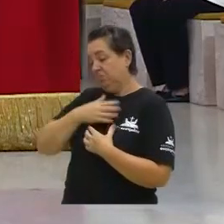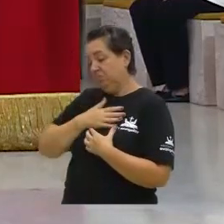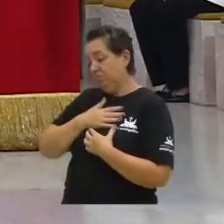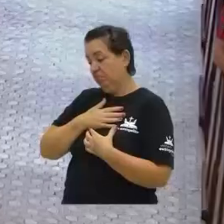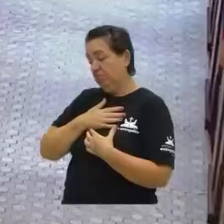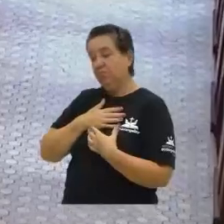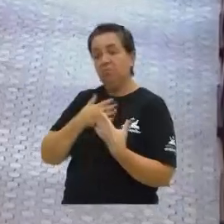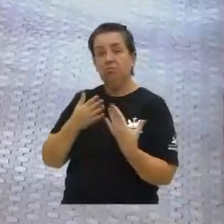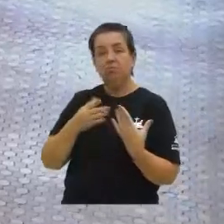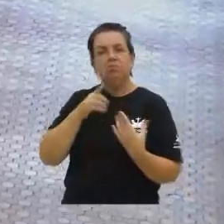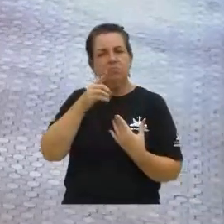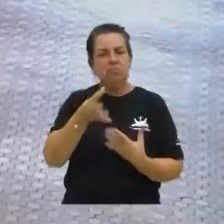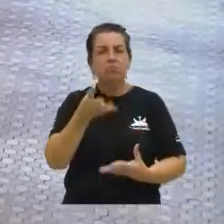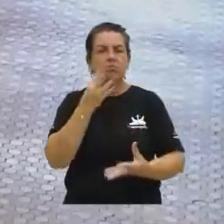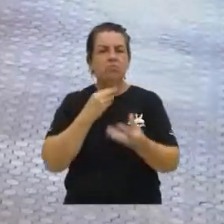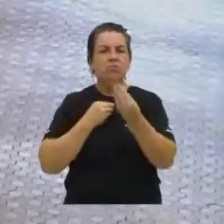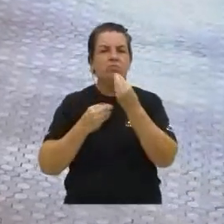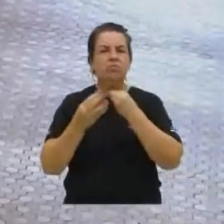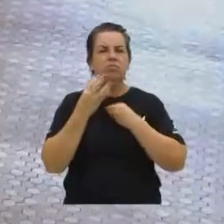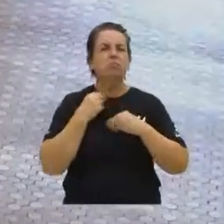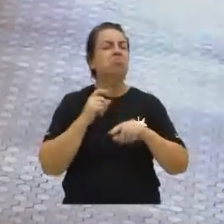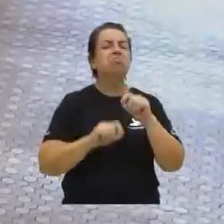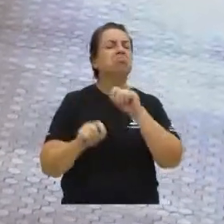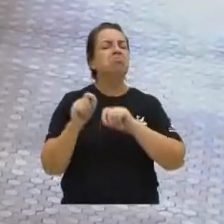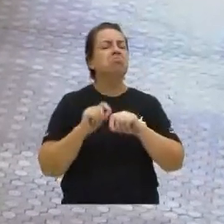Do que tem se alimentado?